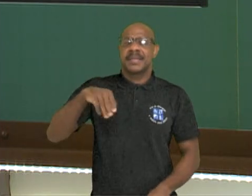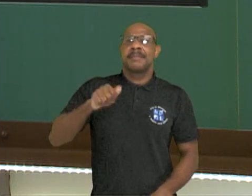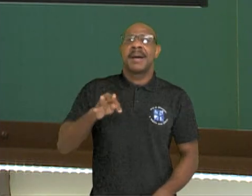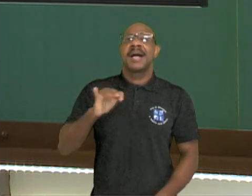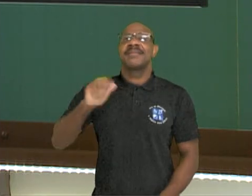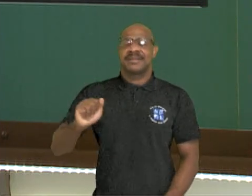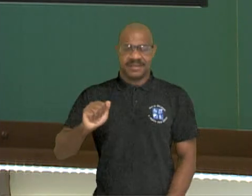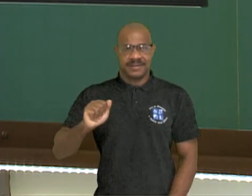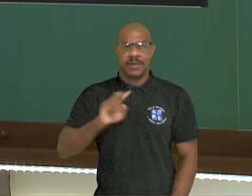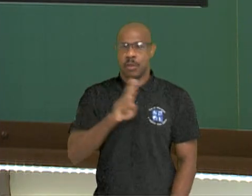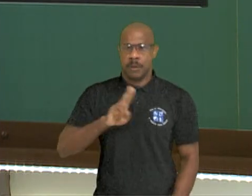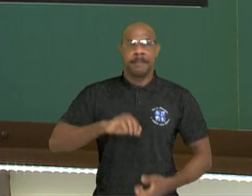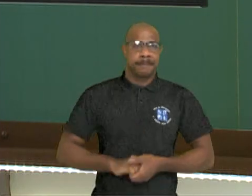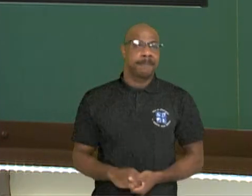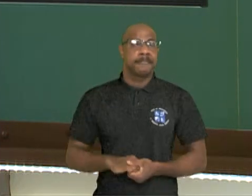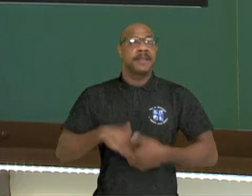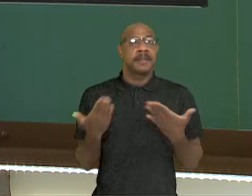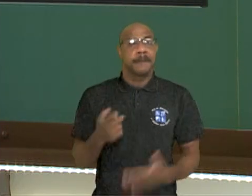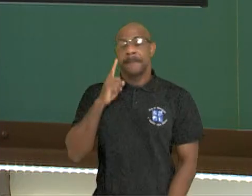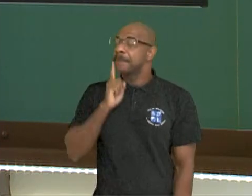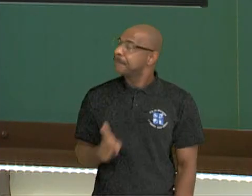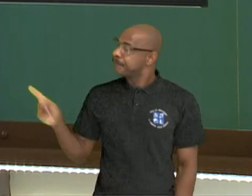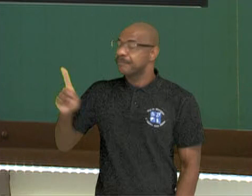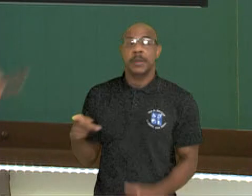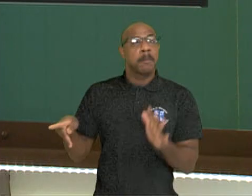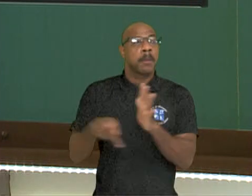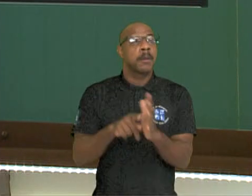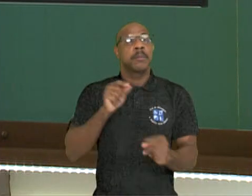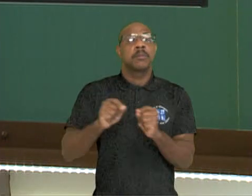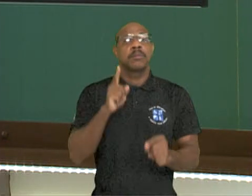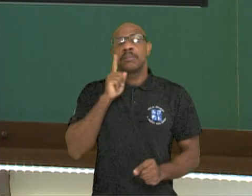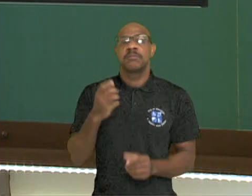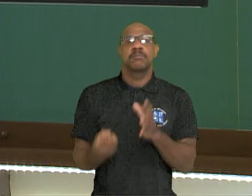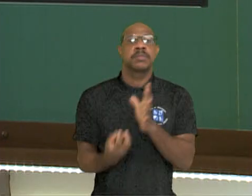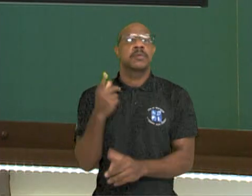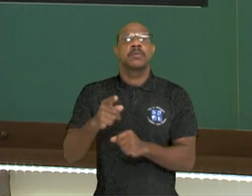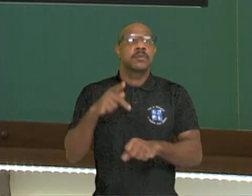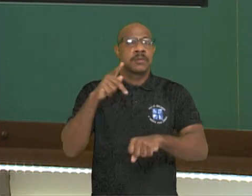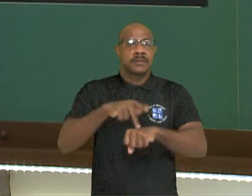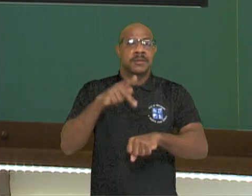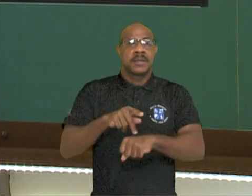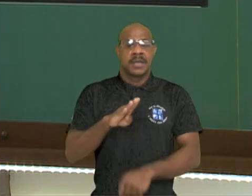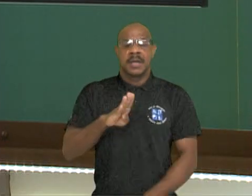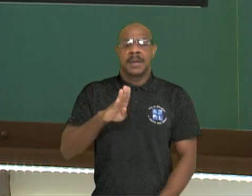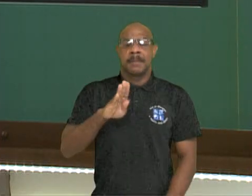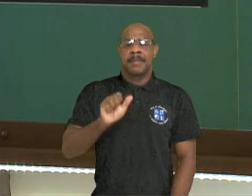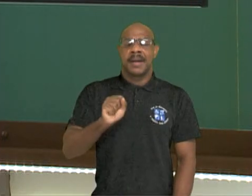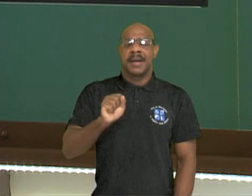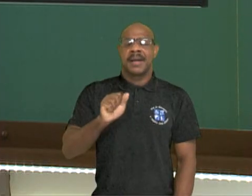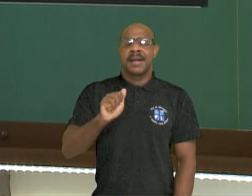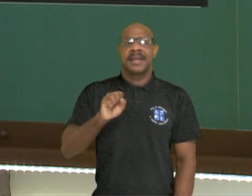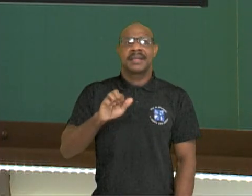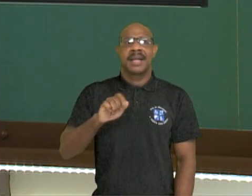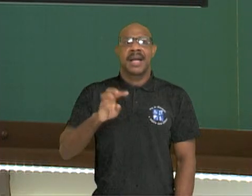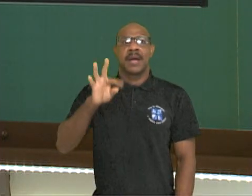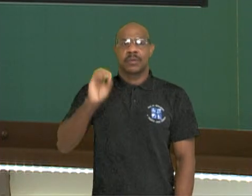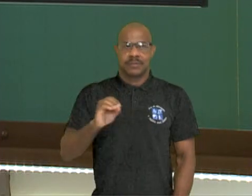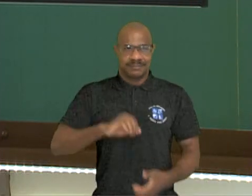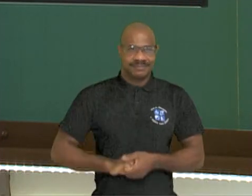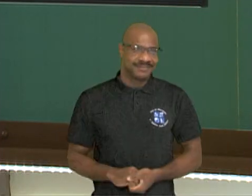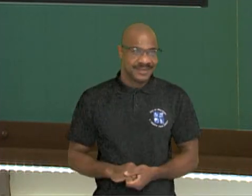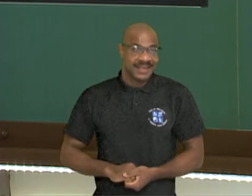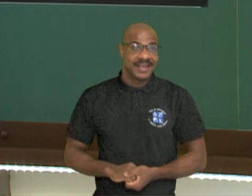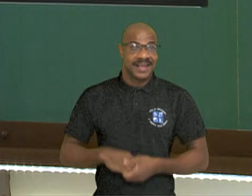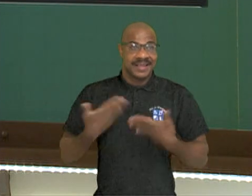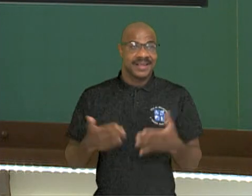interior do nosso planeta. Neste caso aqui específico, forma uma rocha chamada basalto, tá? E aí nós temos